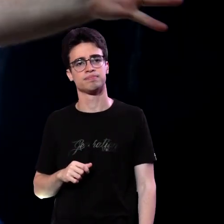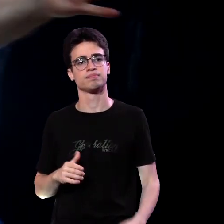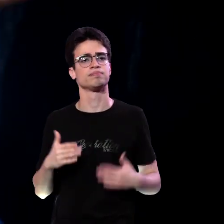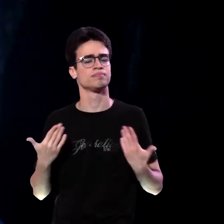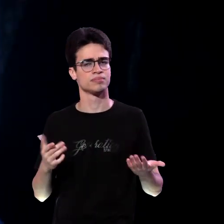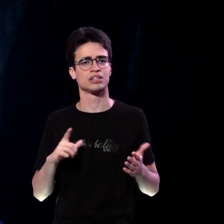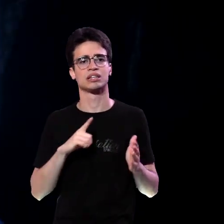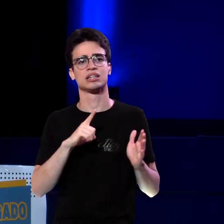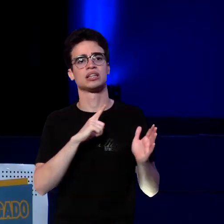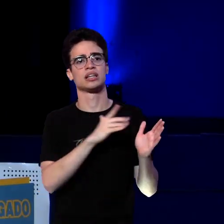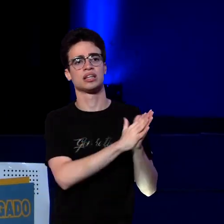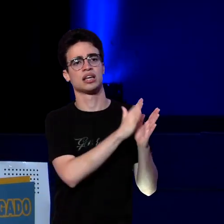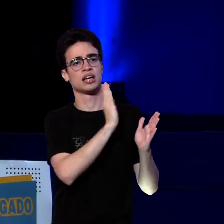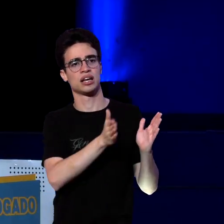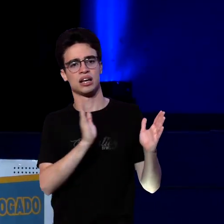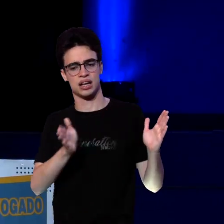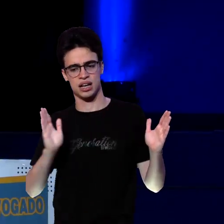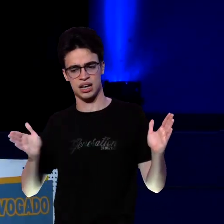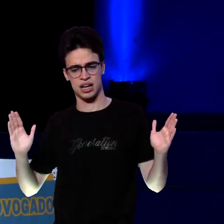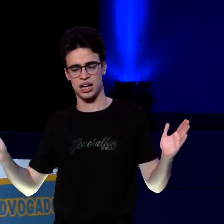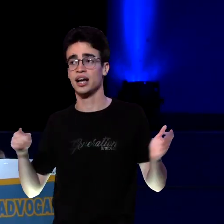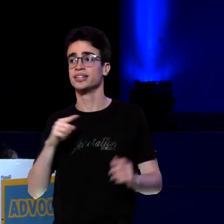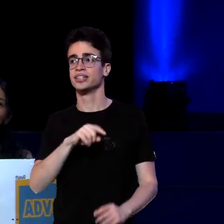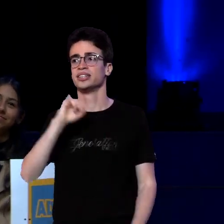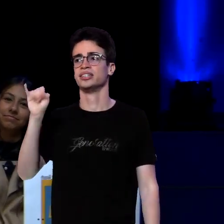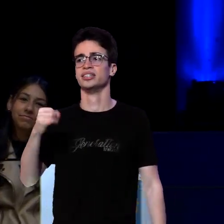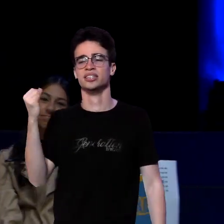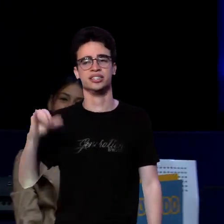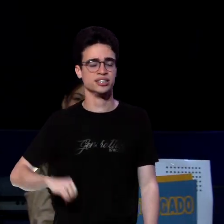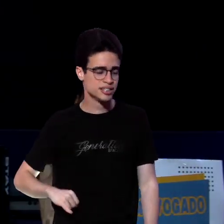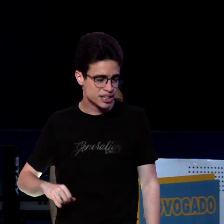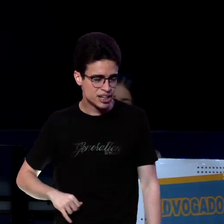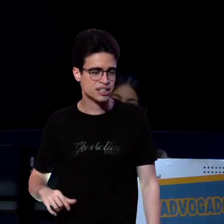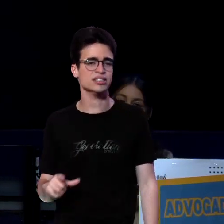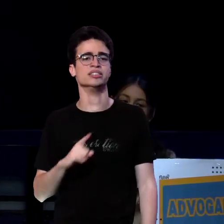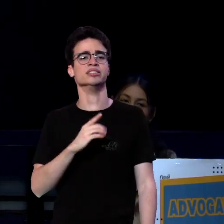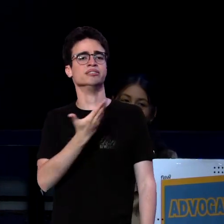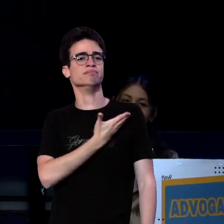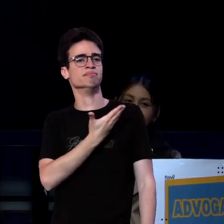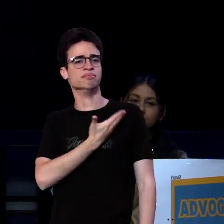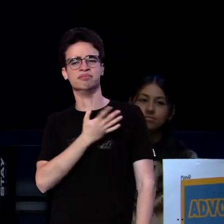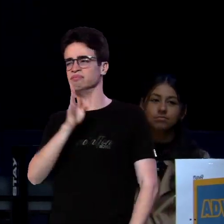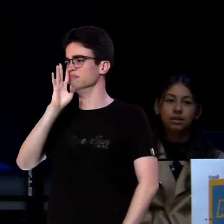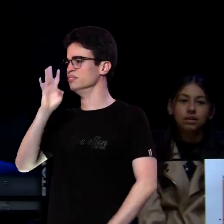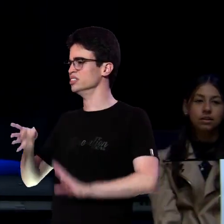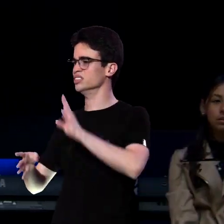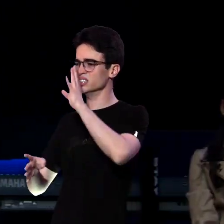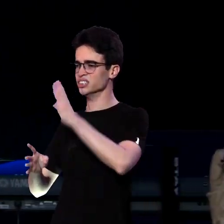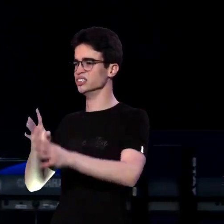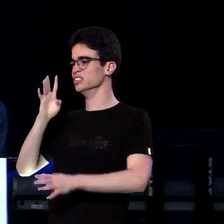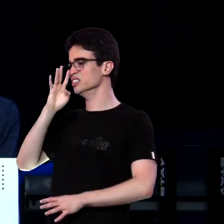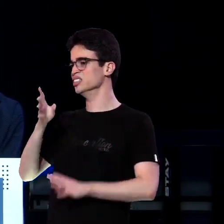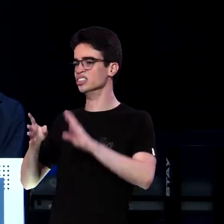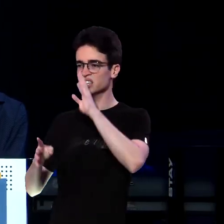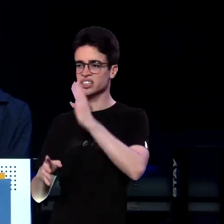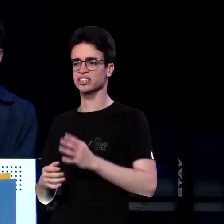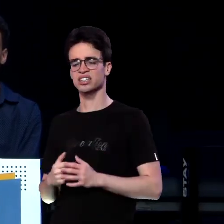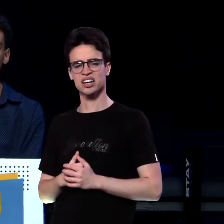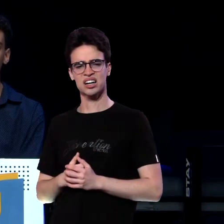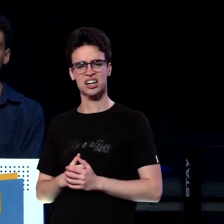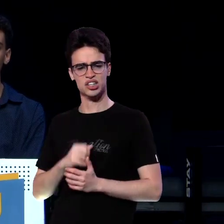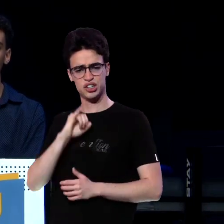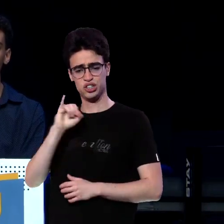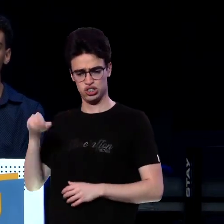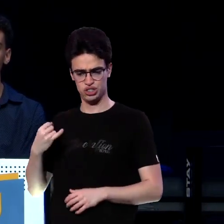Depois de tudo isso que acontece na vida de Jó, de todos os amigos acusando Jó, de Jó chegando para Deus falando, Deus, por que